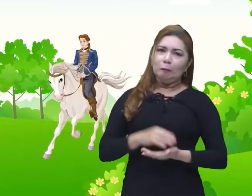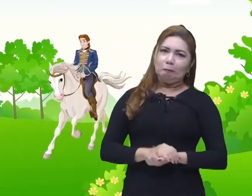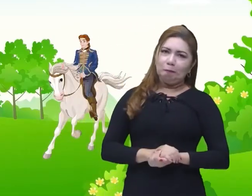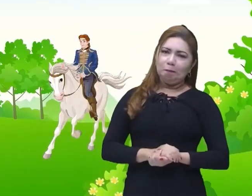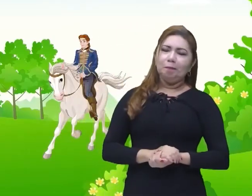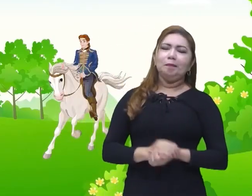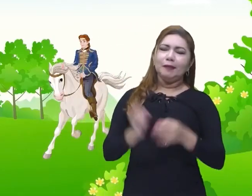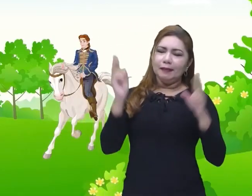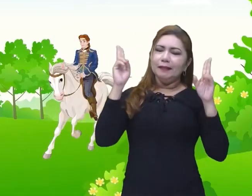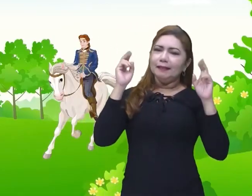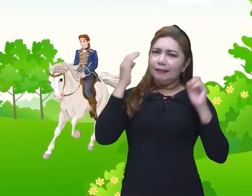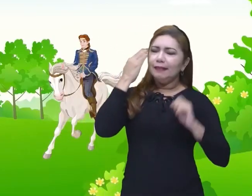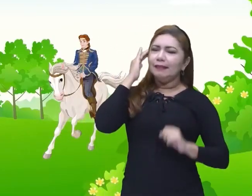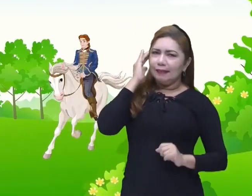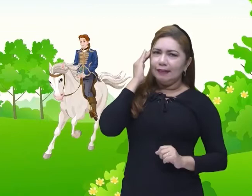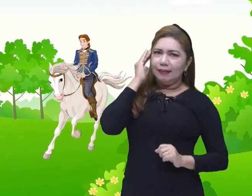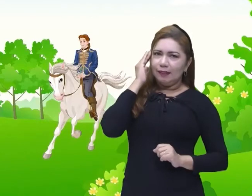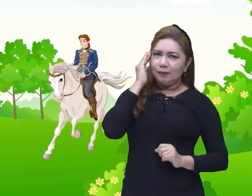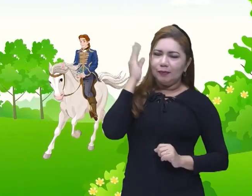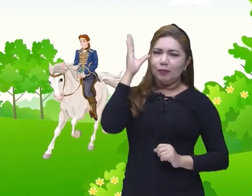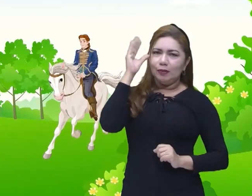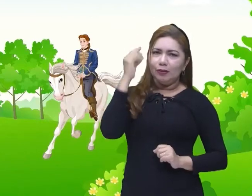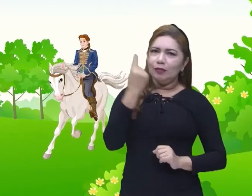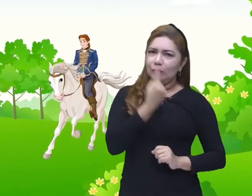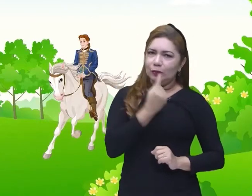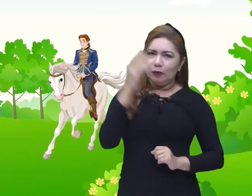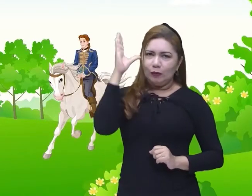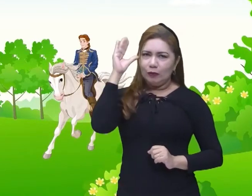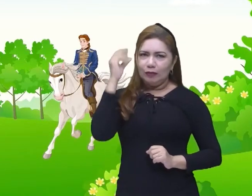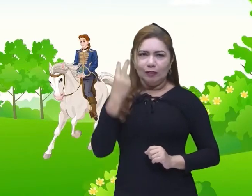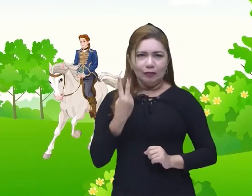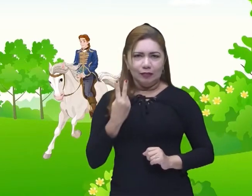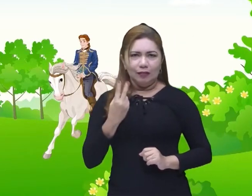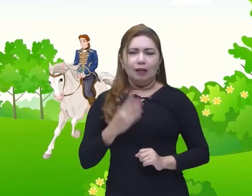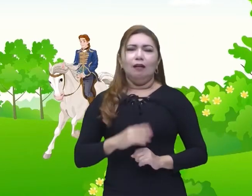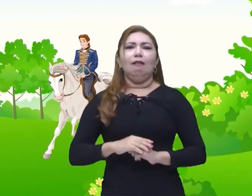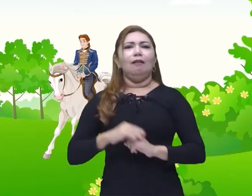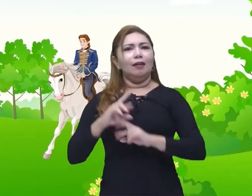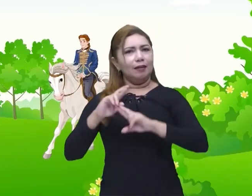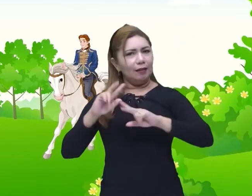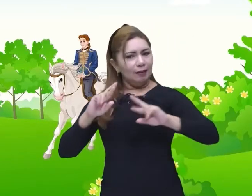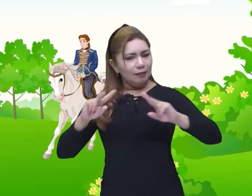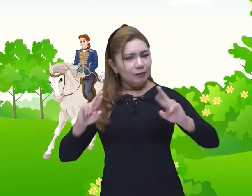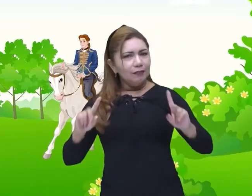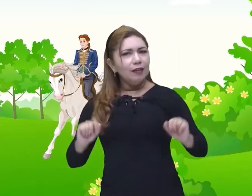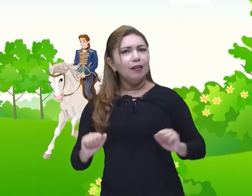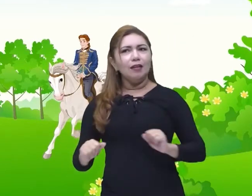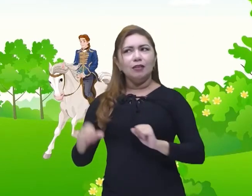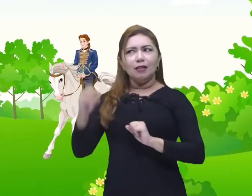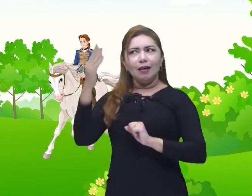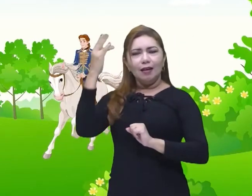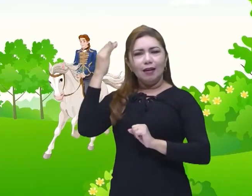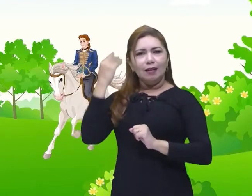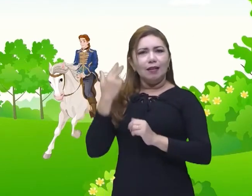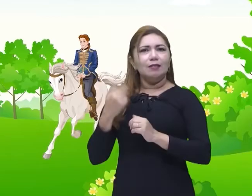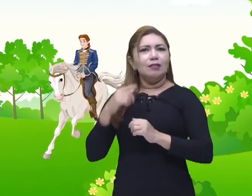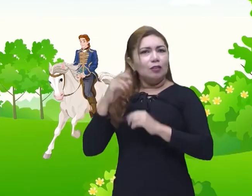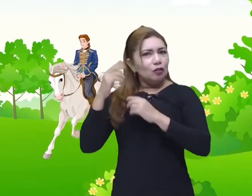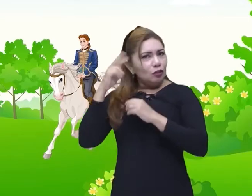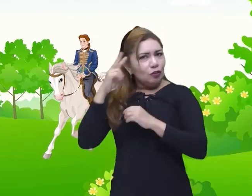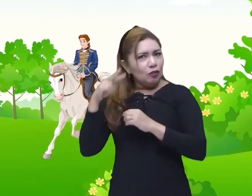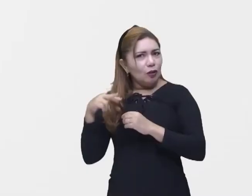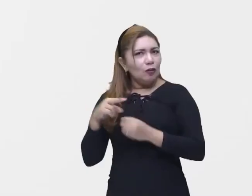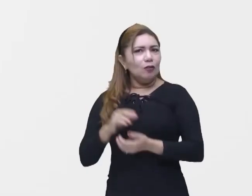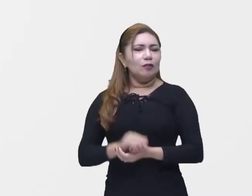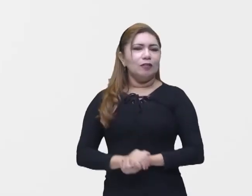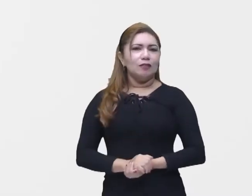a curiosidade 1 e a curiosidade 2? Como é diferente da versão original? Sim, então observe aqui comigo.